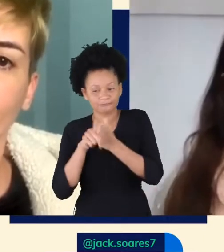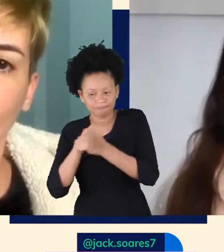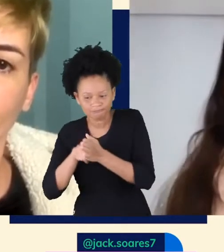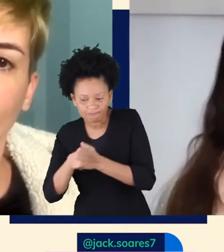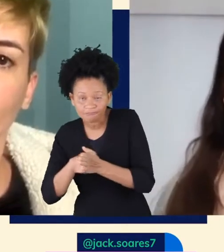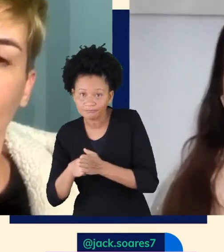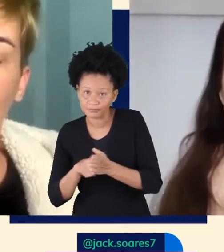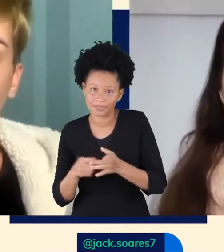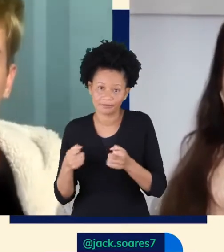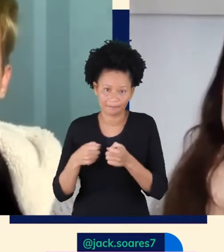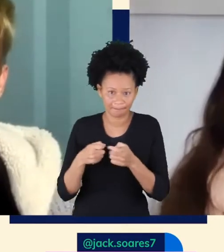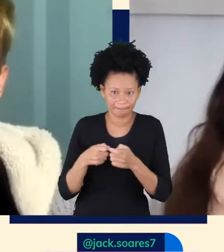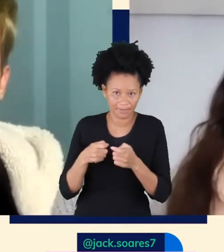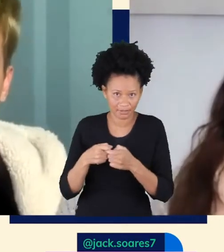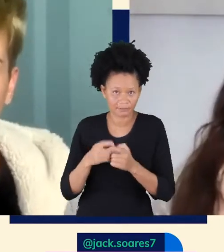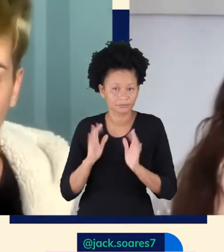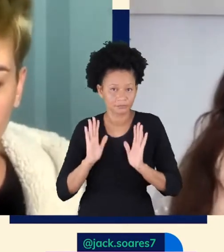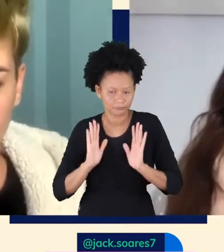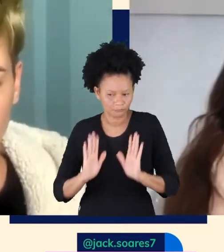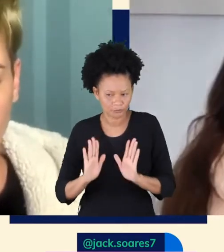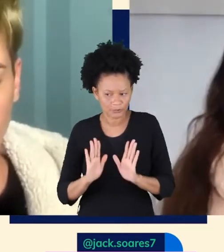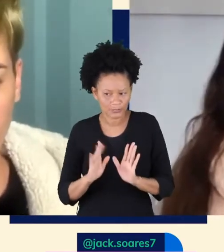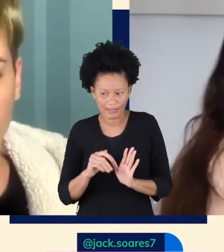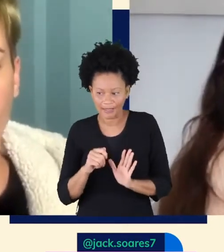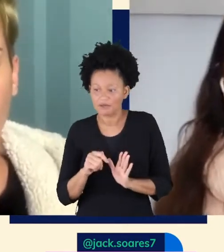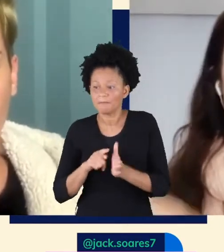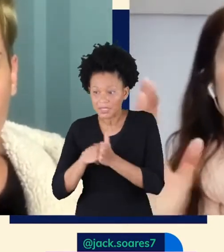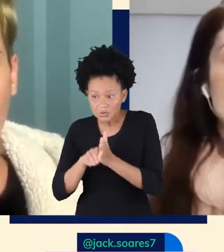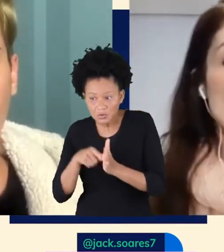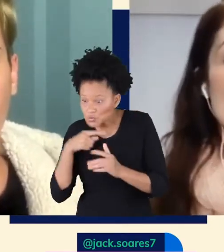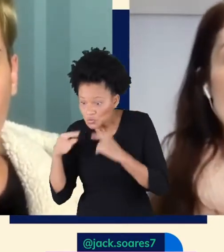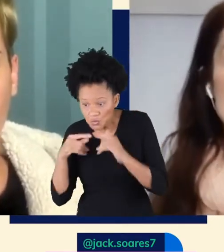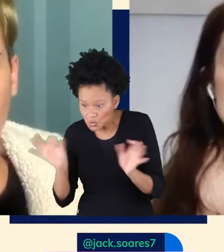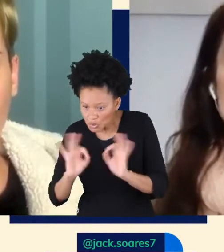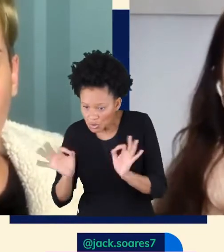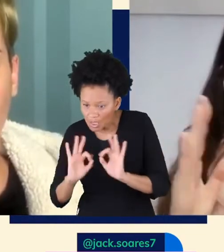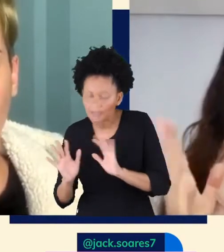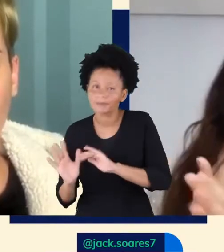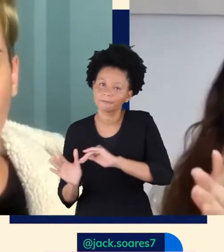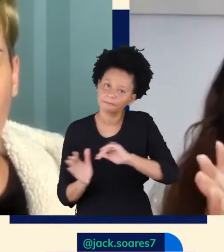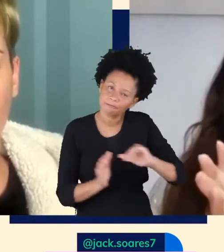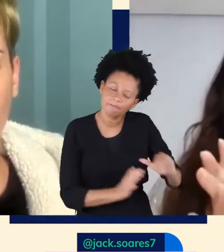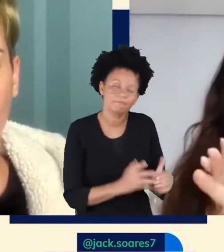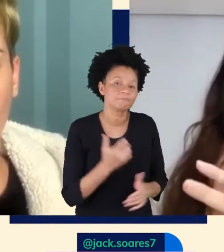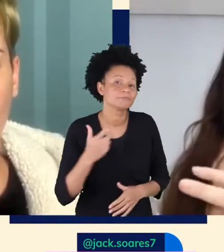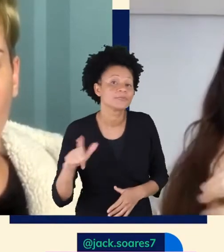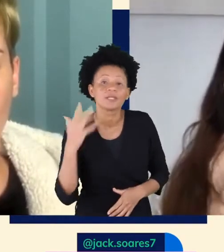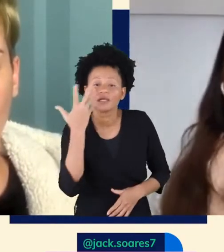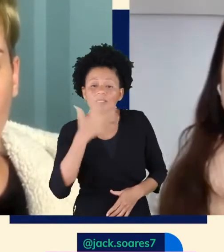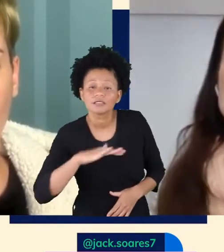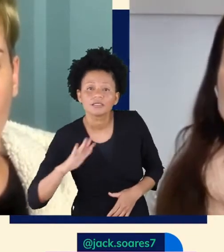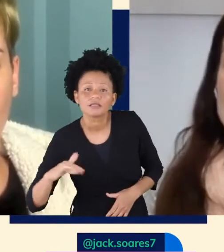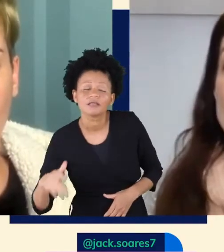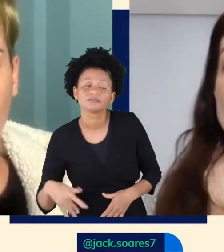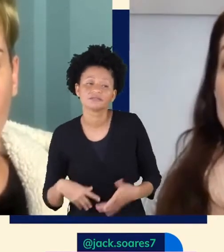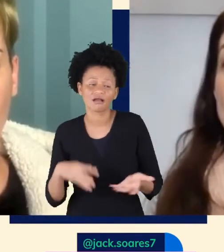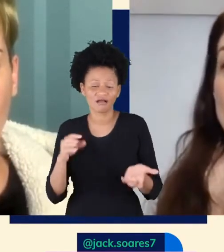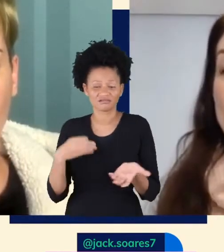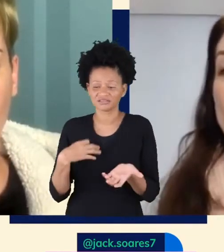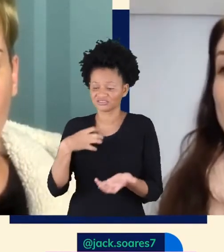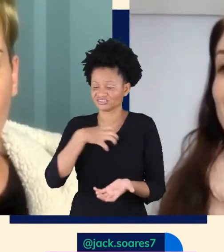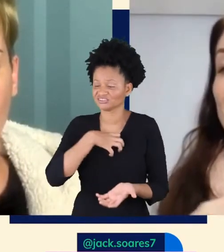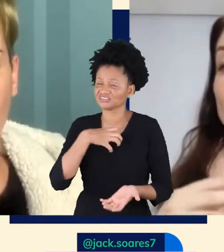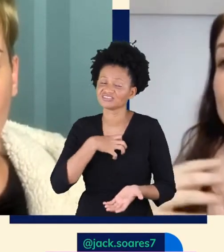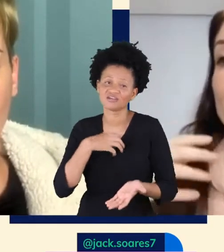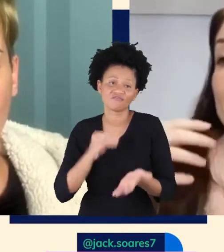alguma coisa, né, que precisa ser verificado por um médico. Descartou isso, o que pode ser, Carol? Pode ser uma criança